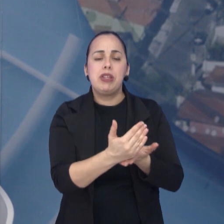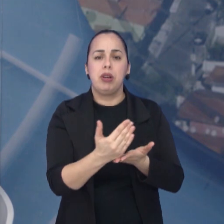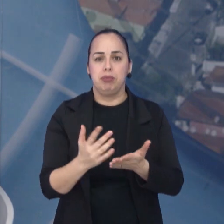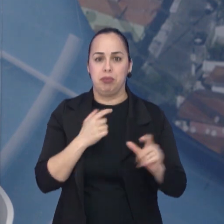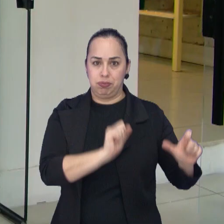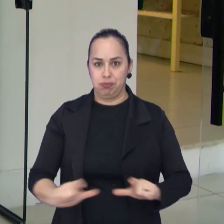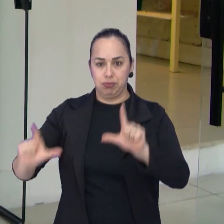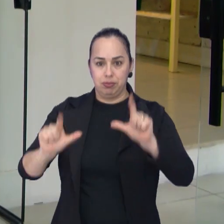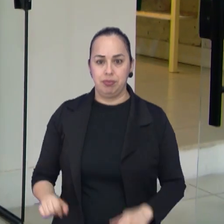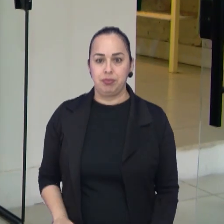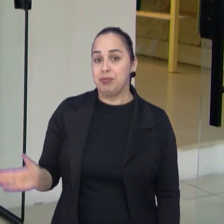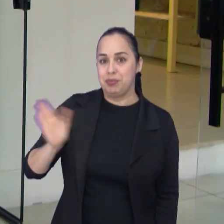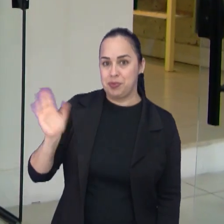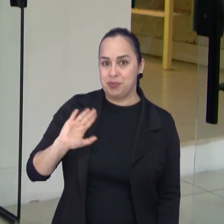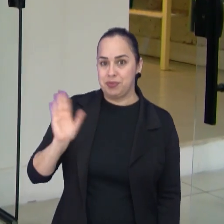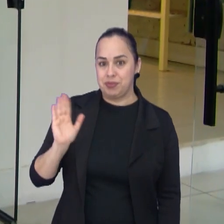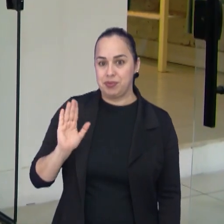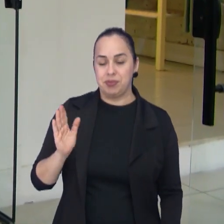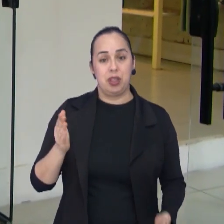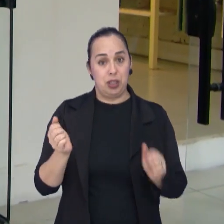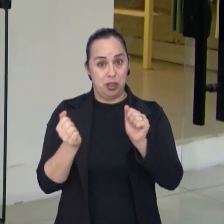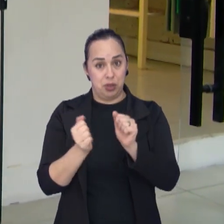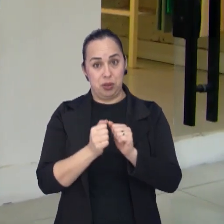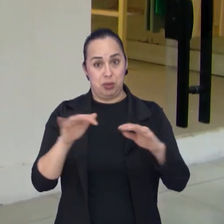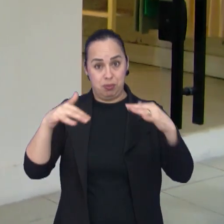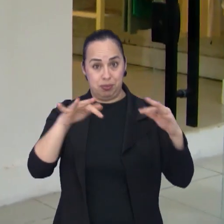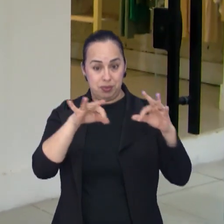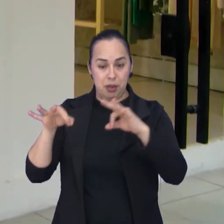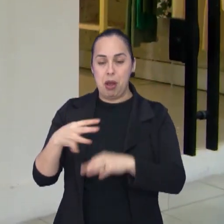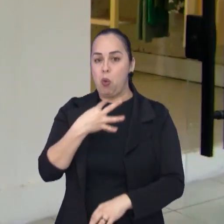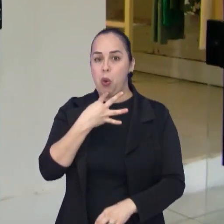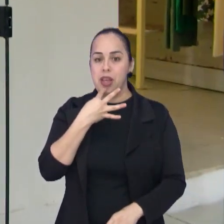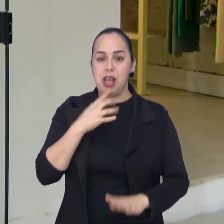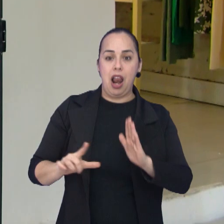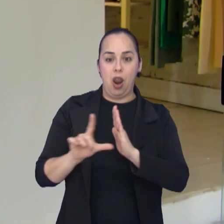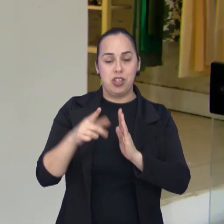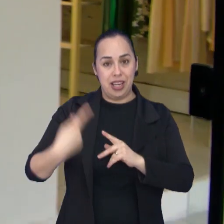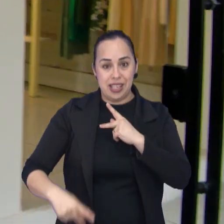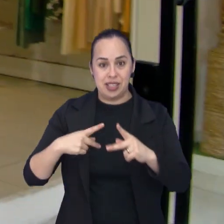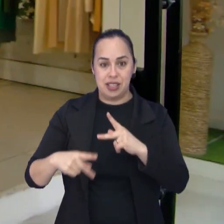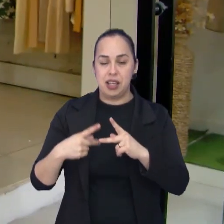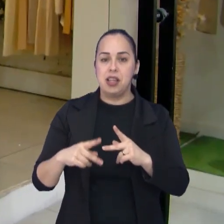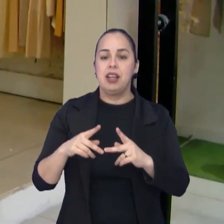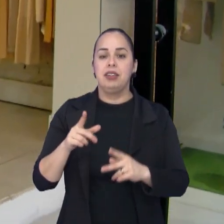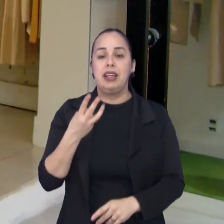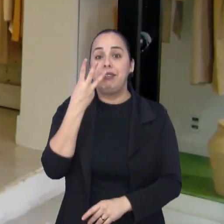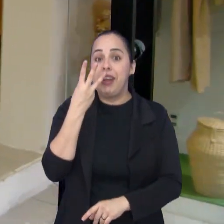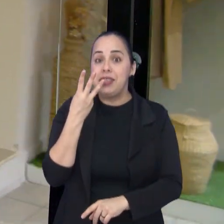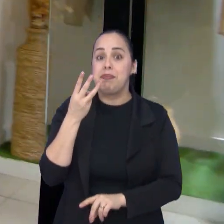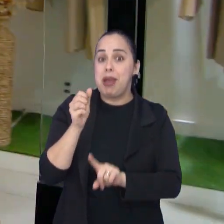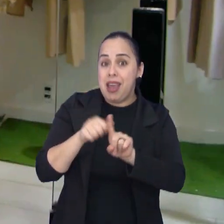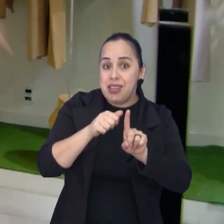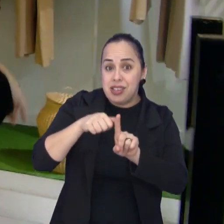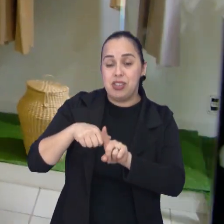VT. Oi Dani, hoje eu trouxe você e o pessoal de casa para conhecer esta loja em São José, que tem mais de 1 ano e 3 meses de história